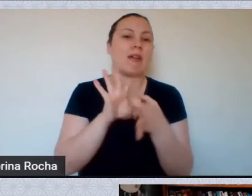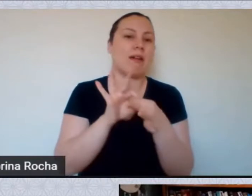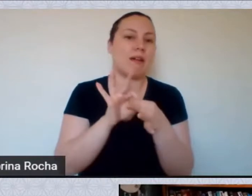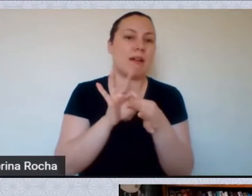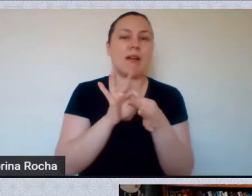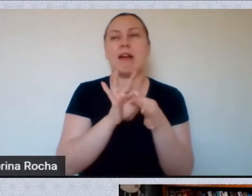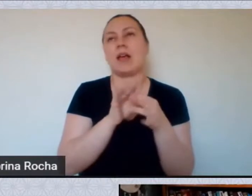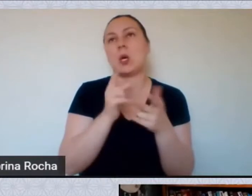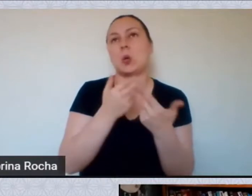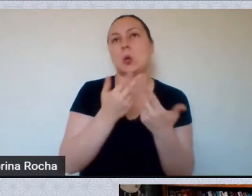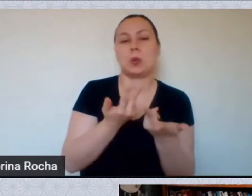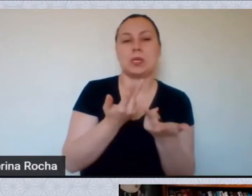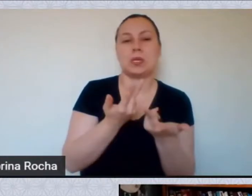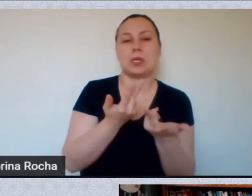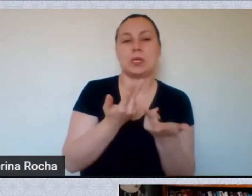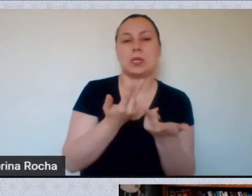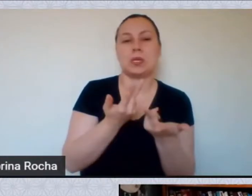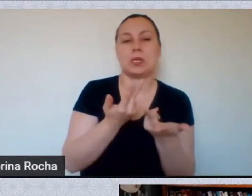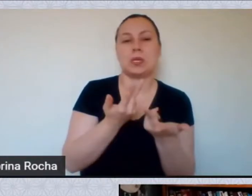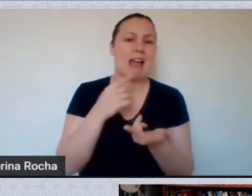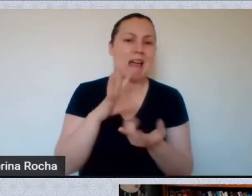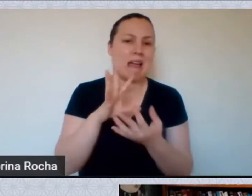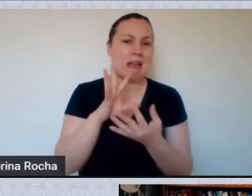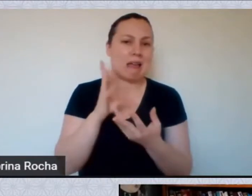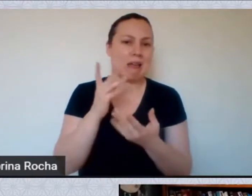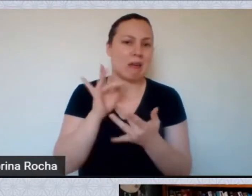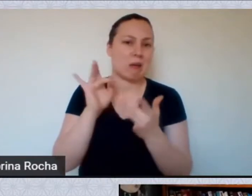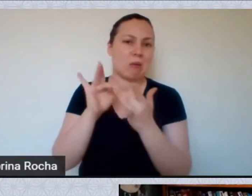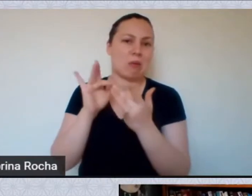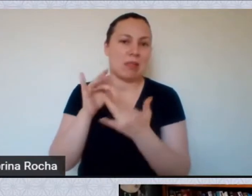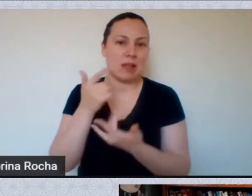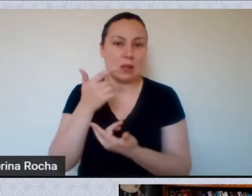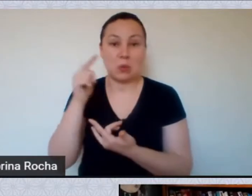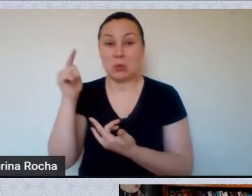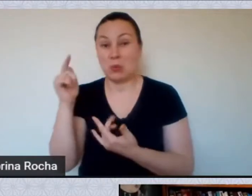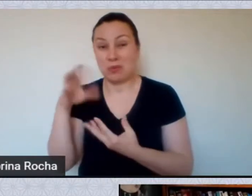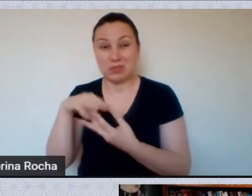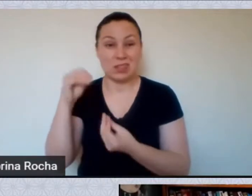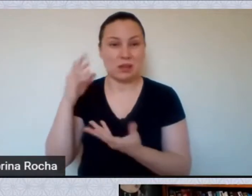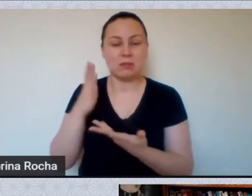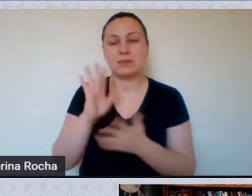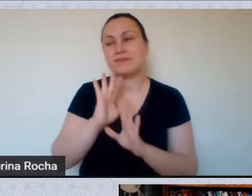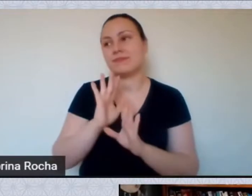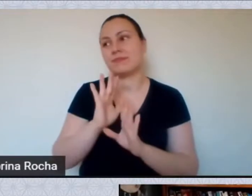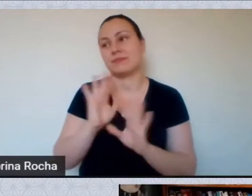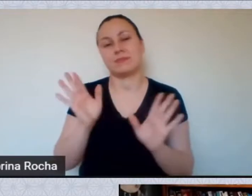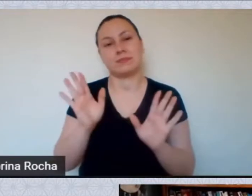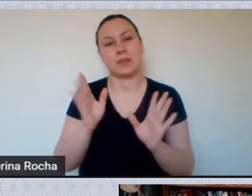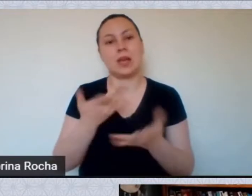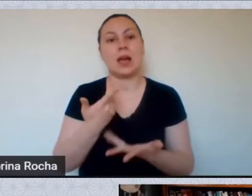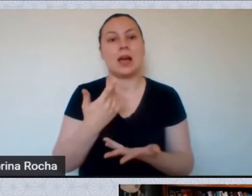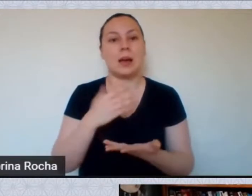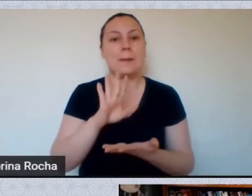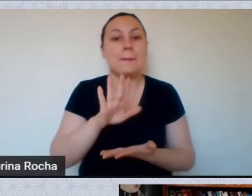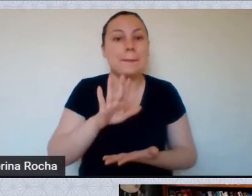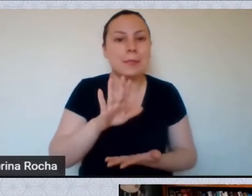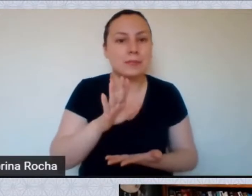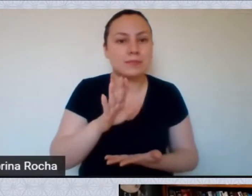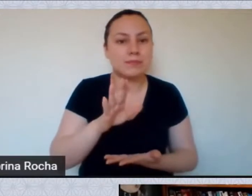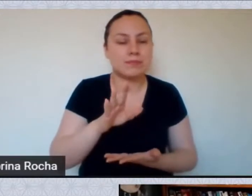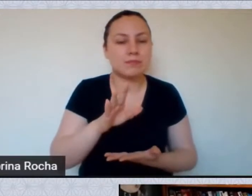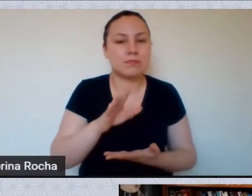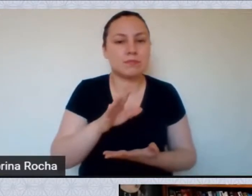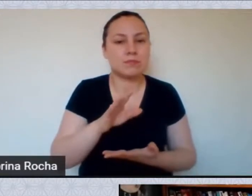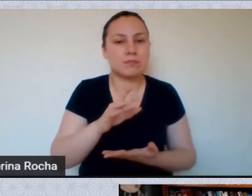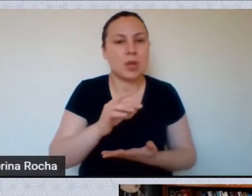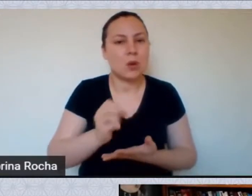sobrenaturais, que a gente pode até conversar mais tarde, que não tem nada a ver com a ciência, mas o impulso que vem lá